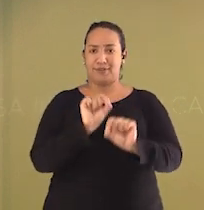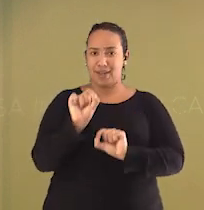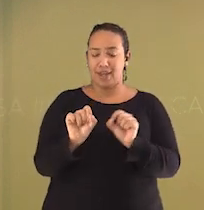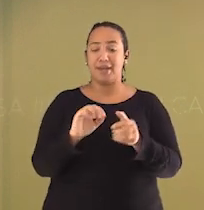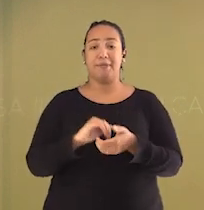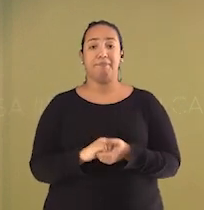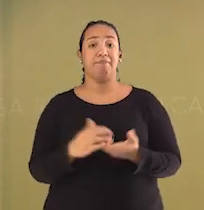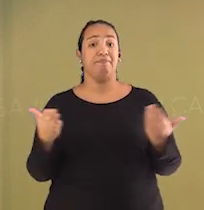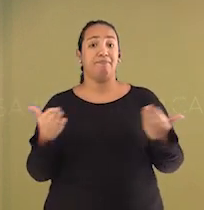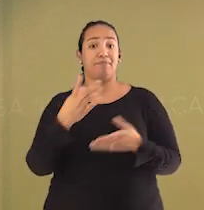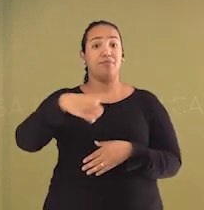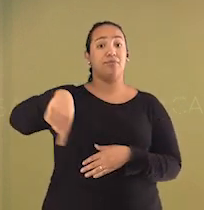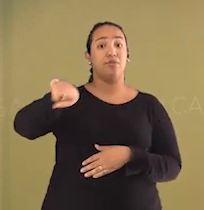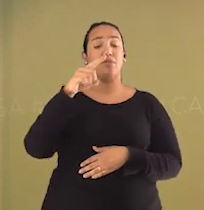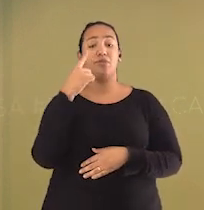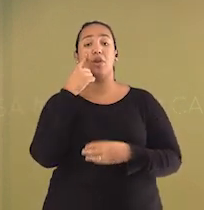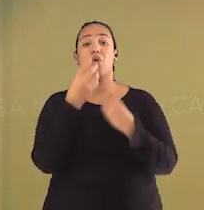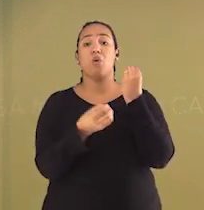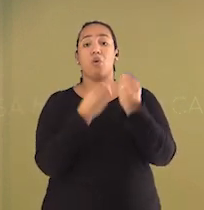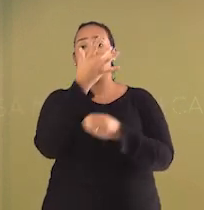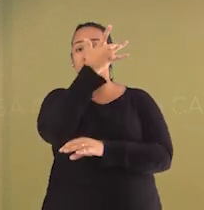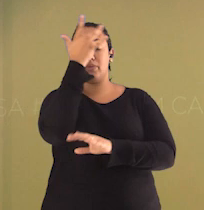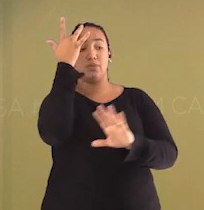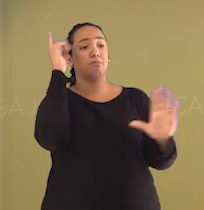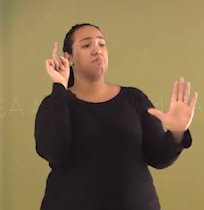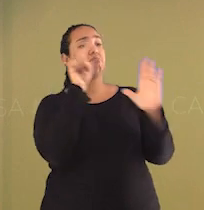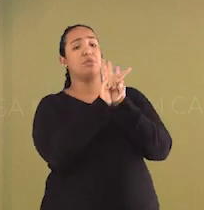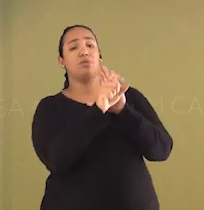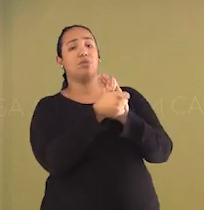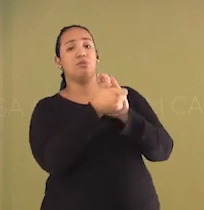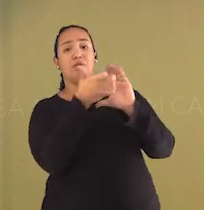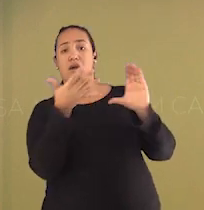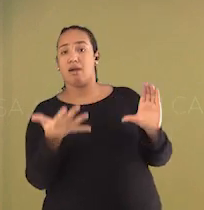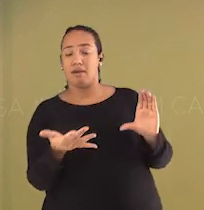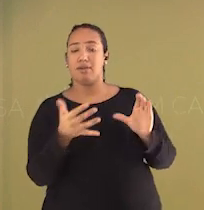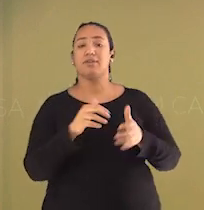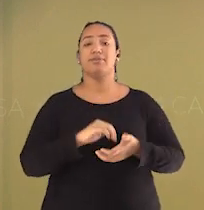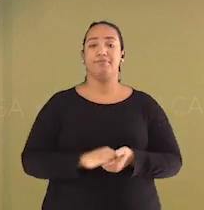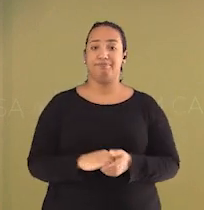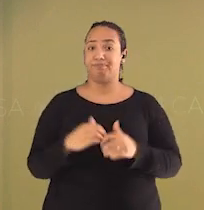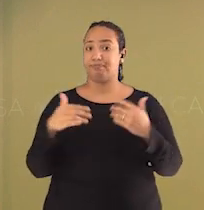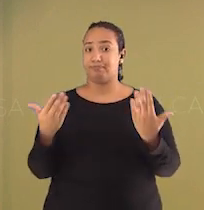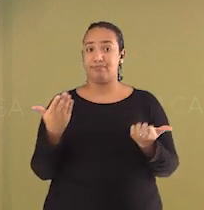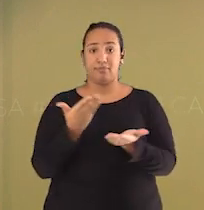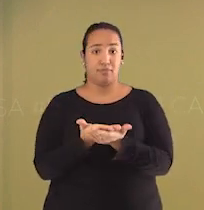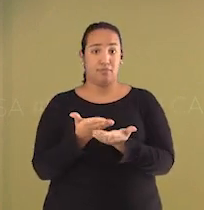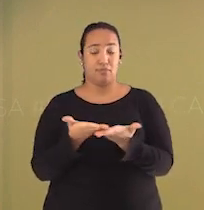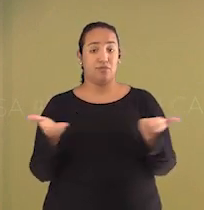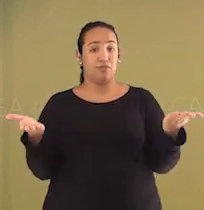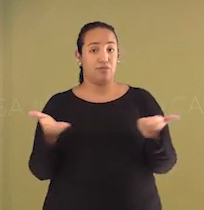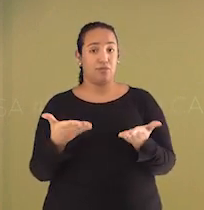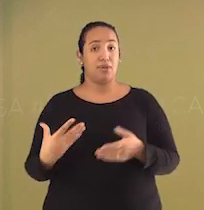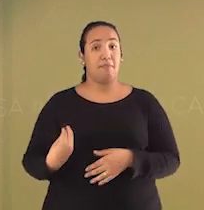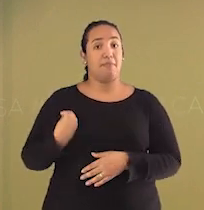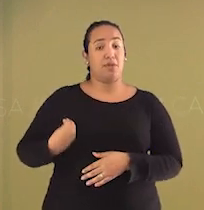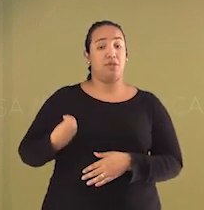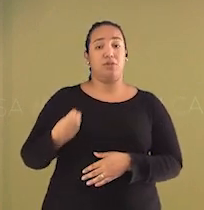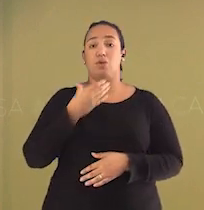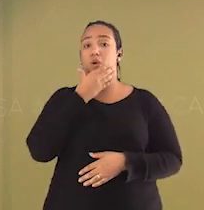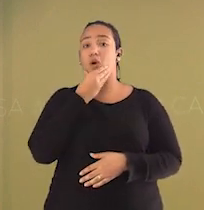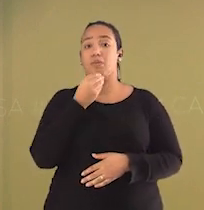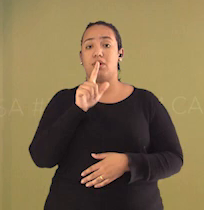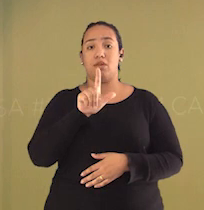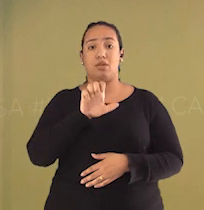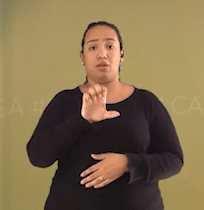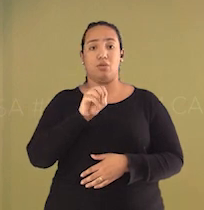os nativos perguntam as características de alguém. Nesta aula, contaremos com a participação de Leonardo e Cristina,